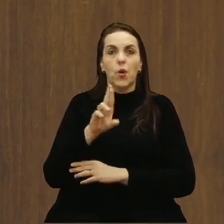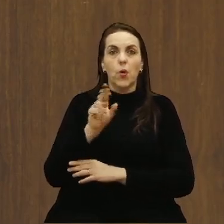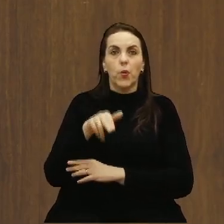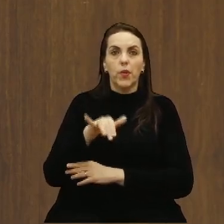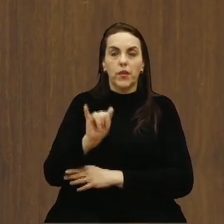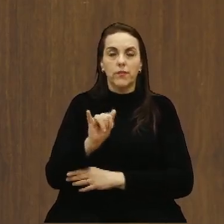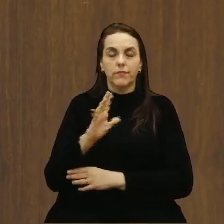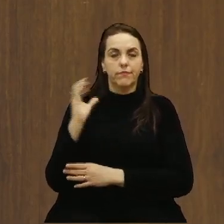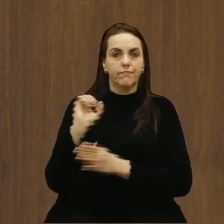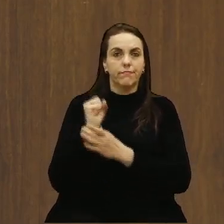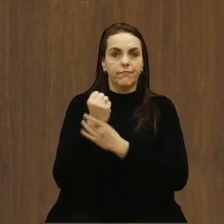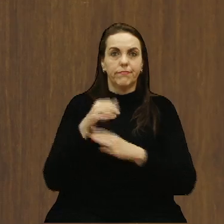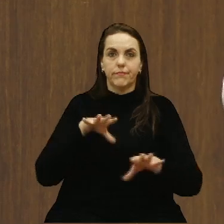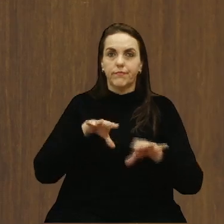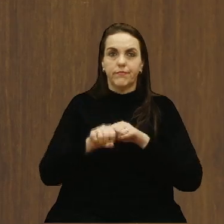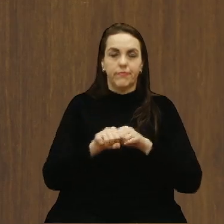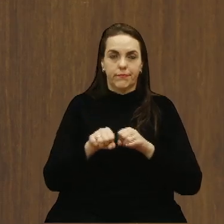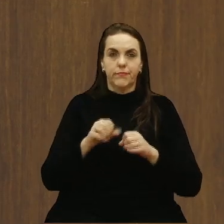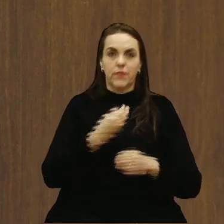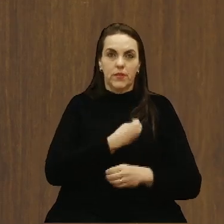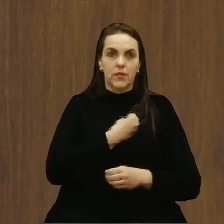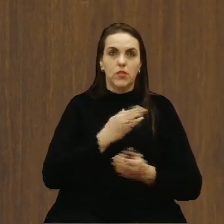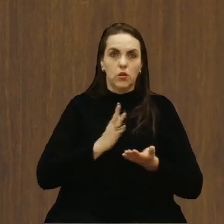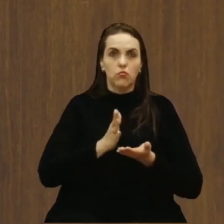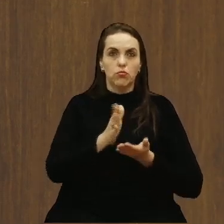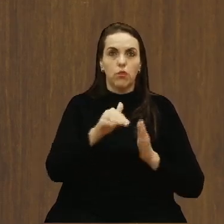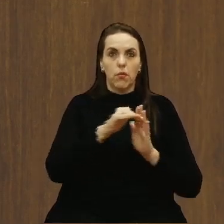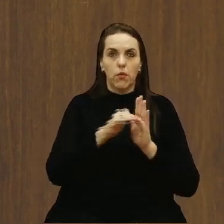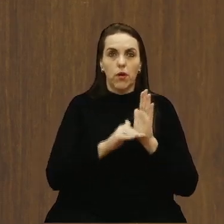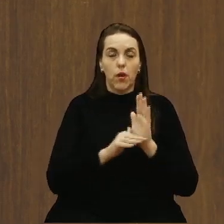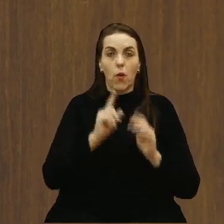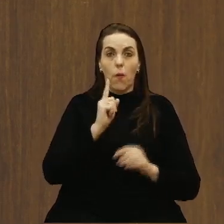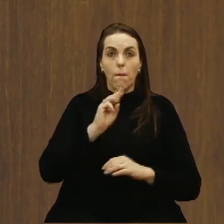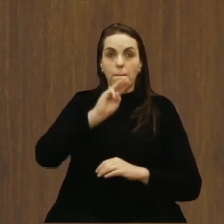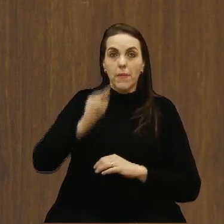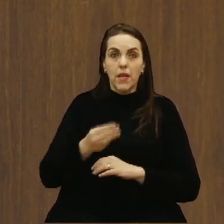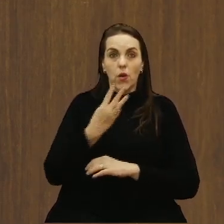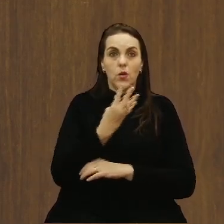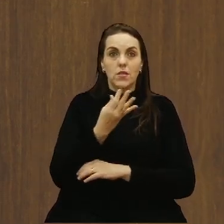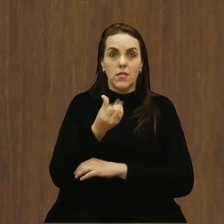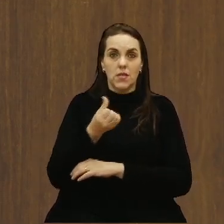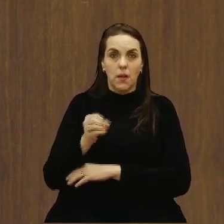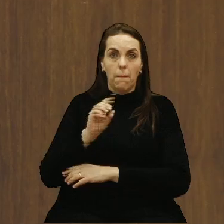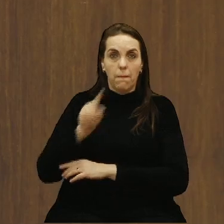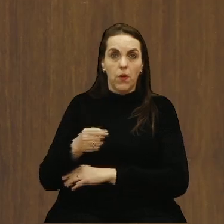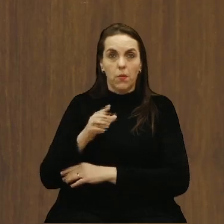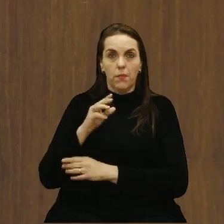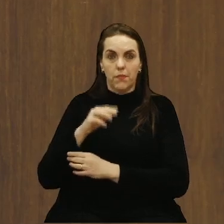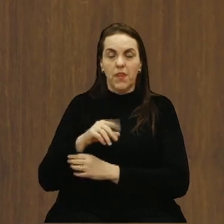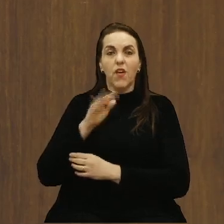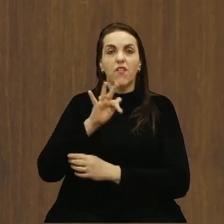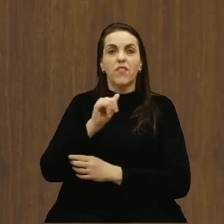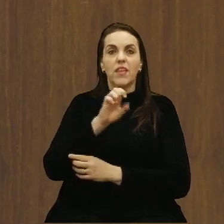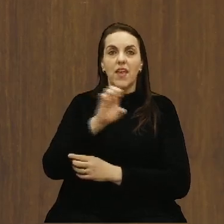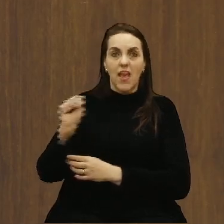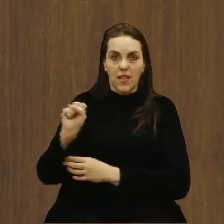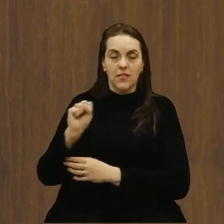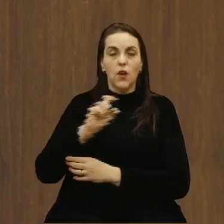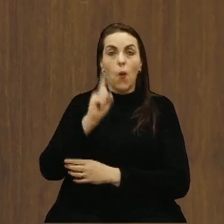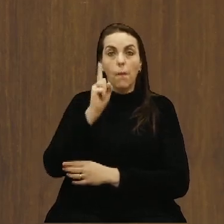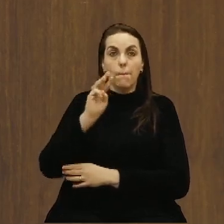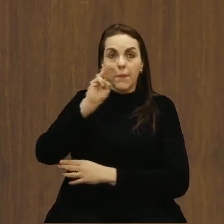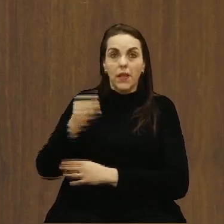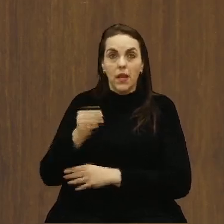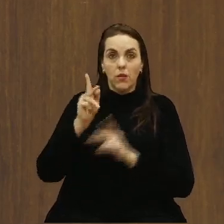a formação, durante a existência do programa, de 1.460.000 pessoas. O FIES garantiu a formação de 1 milhão de pessoas. E